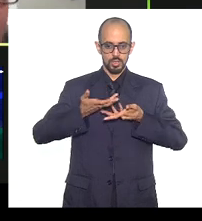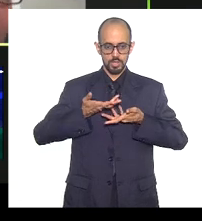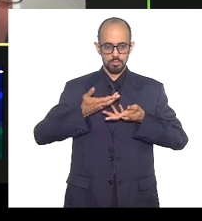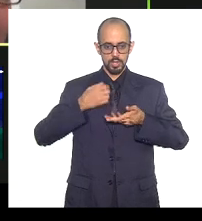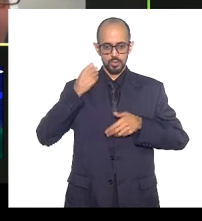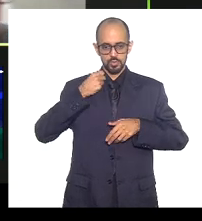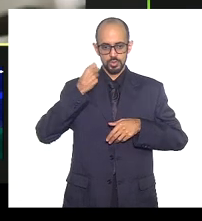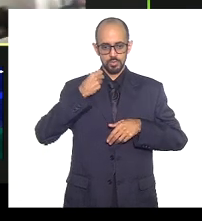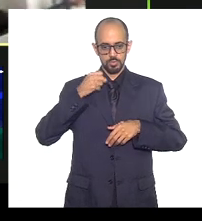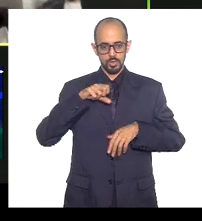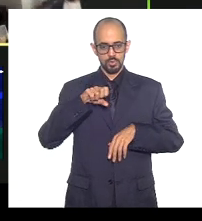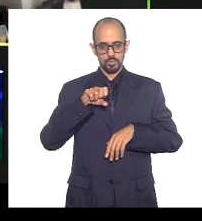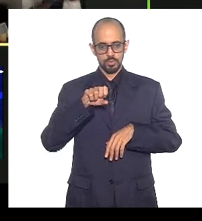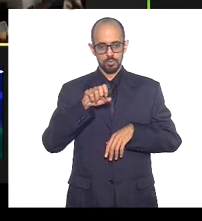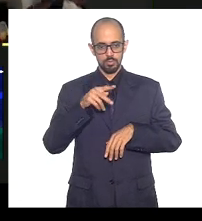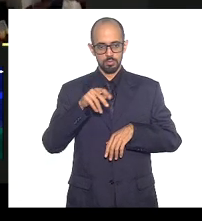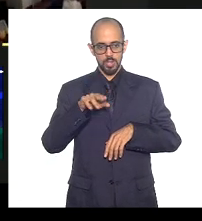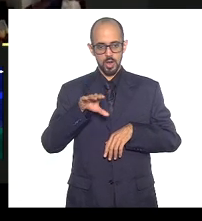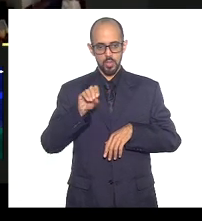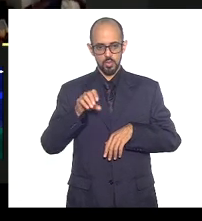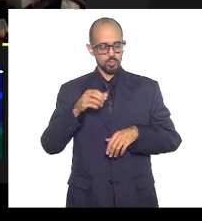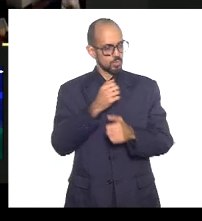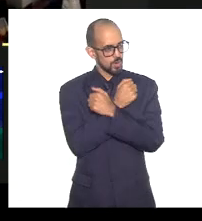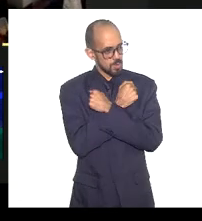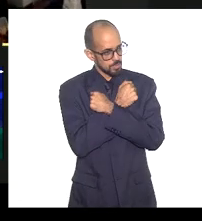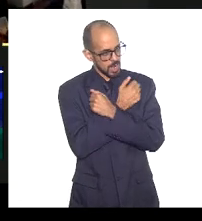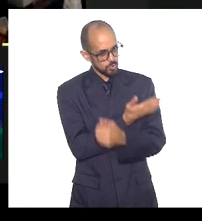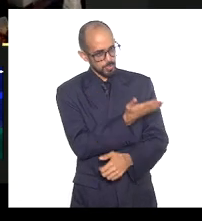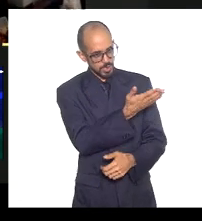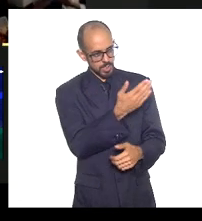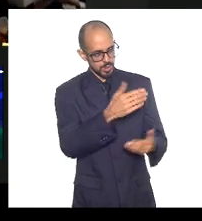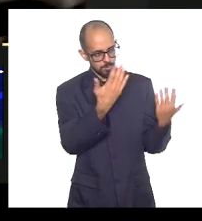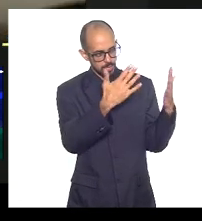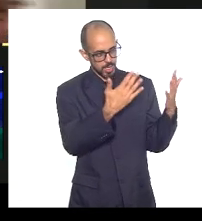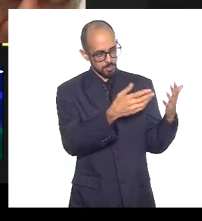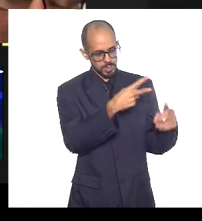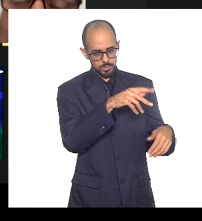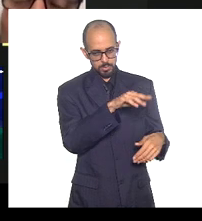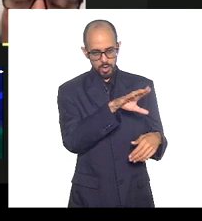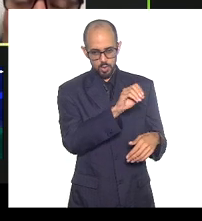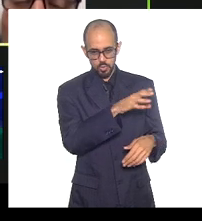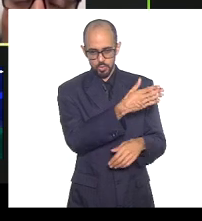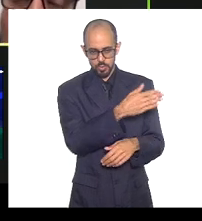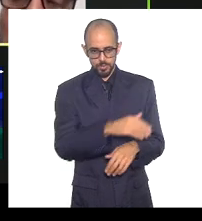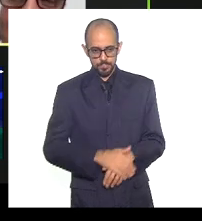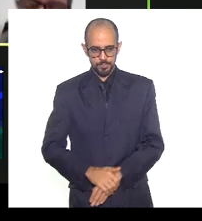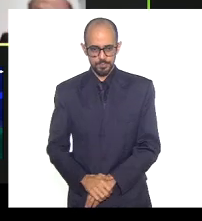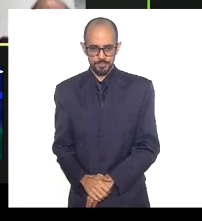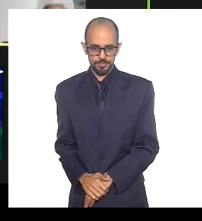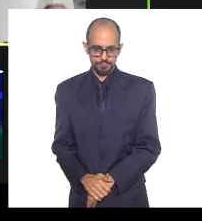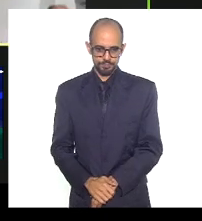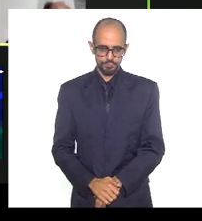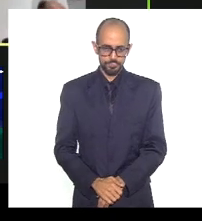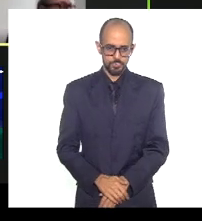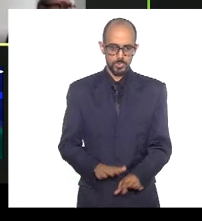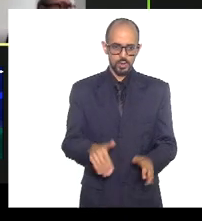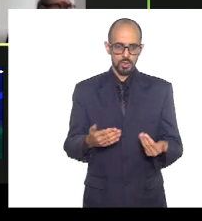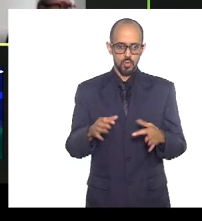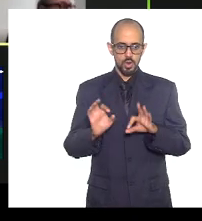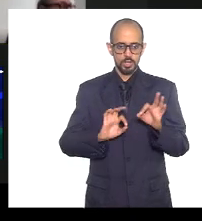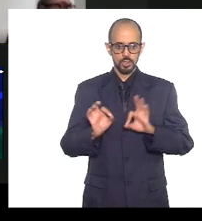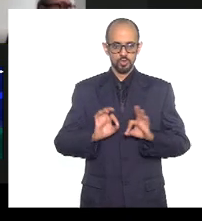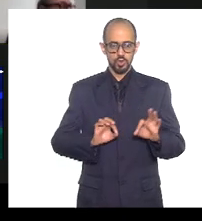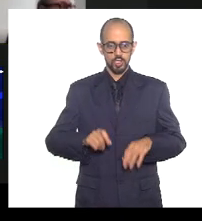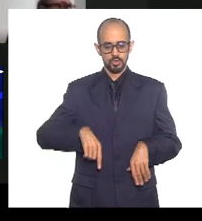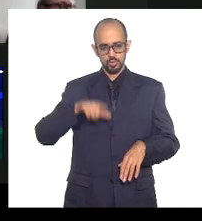Paulo Gamini um abraço pra ele aí parabéns Paulo valeu deputado então questão de ordem deputado